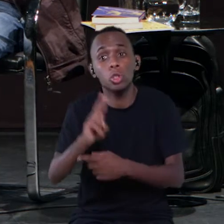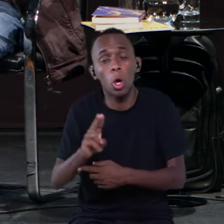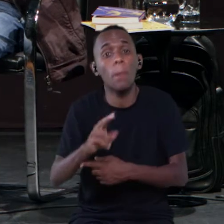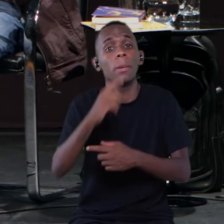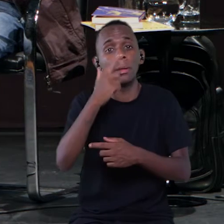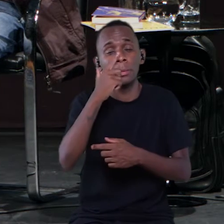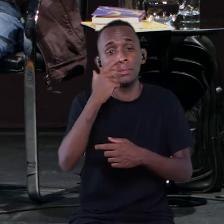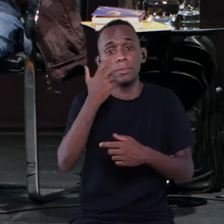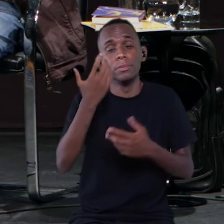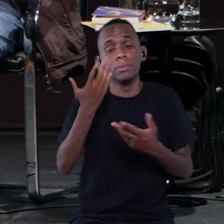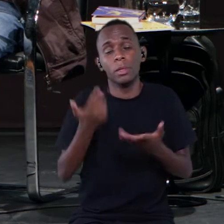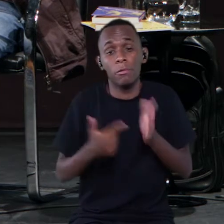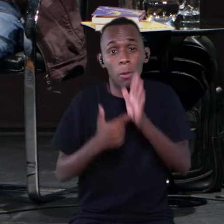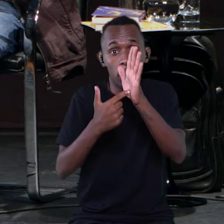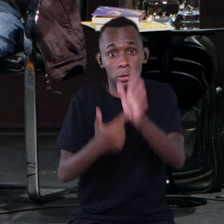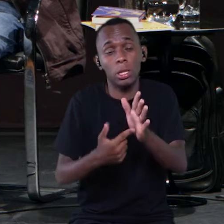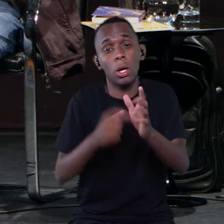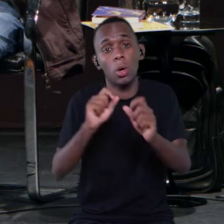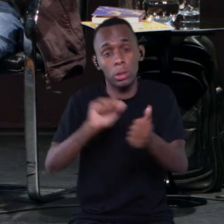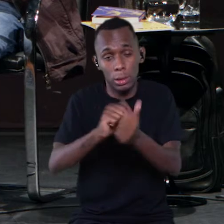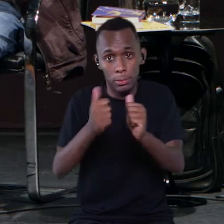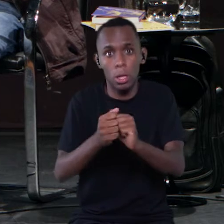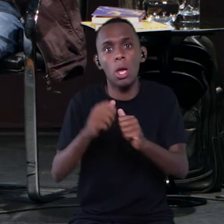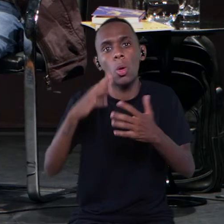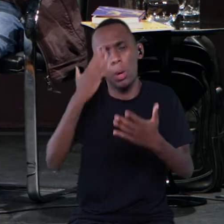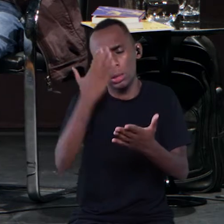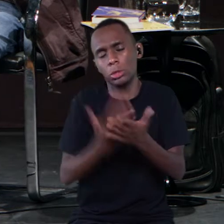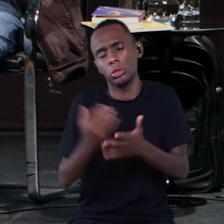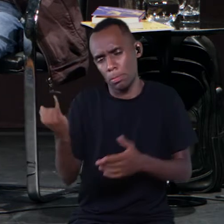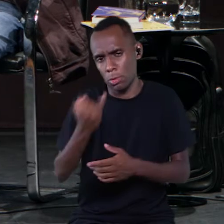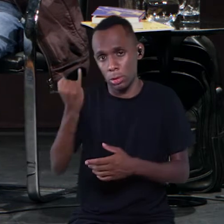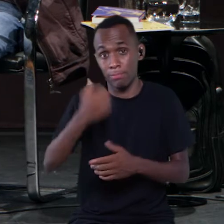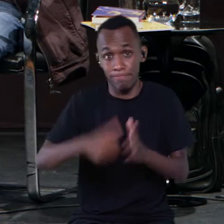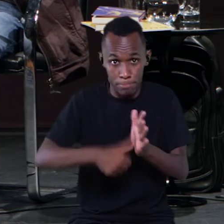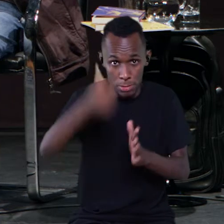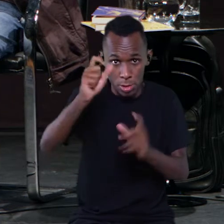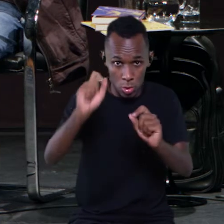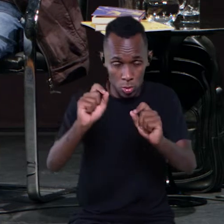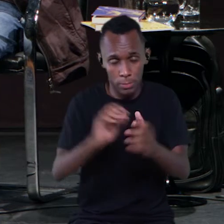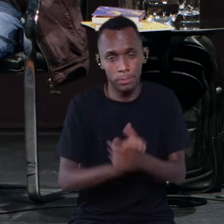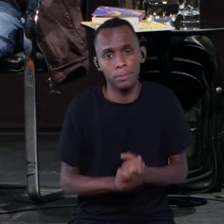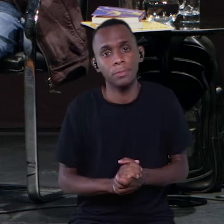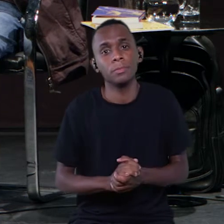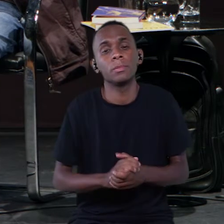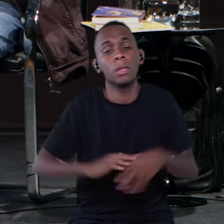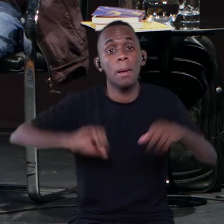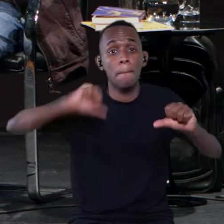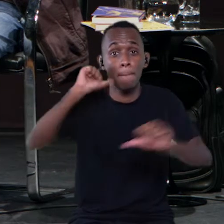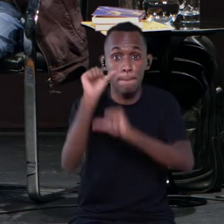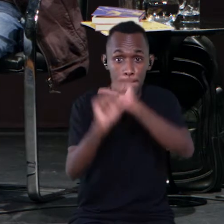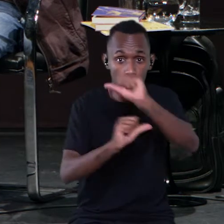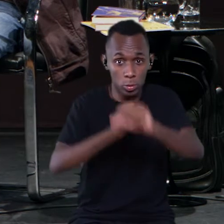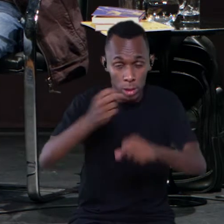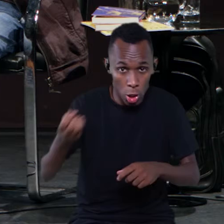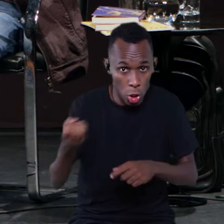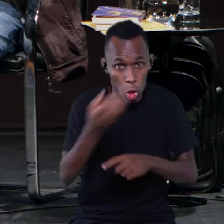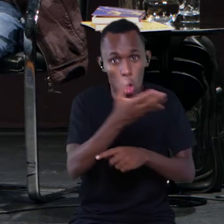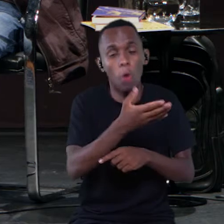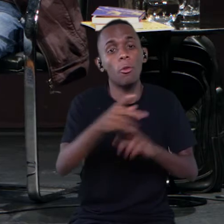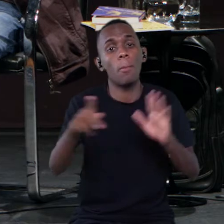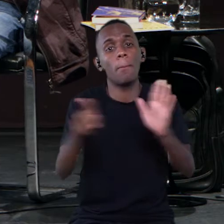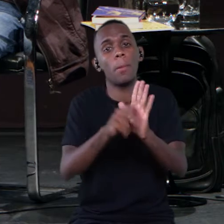vão reconfigurando a nossa historiografia numa perspectiva que aí sim eu acho importante. Primeiro, reconfigurar os